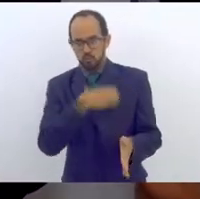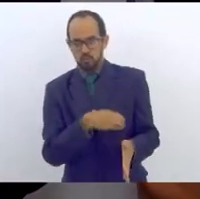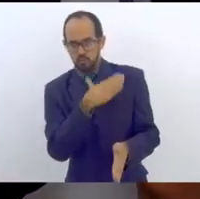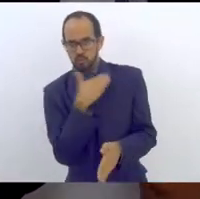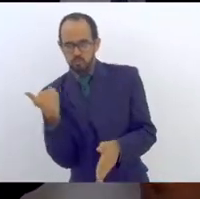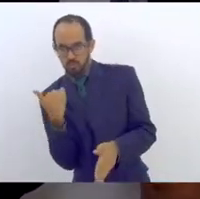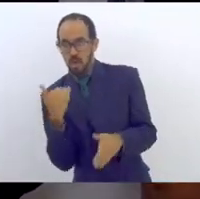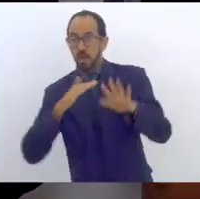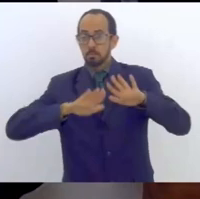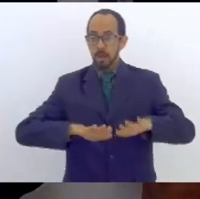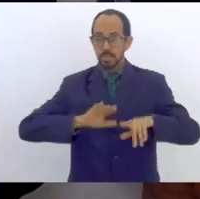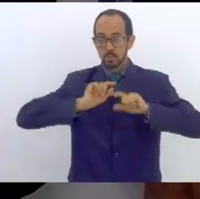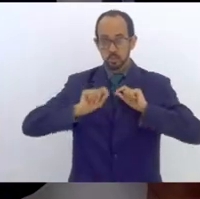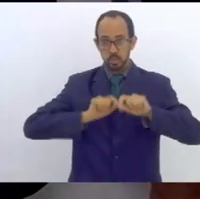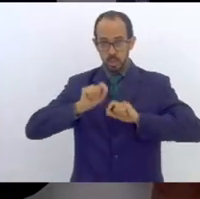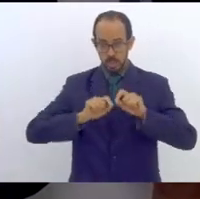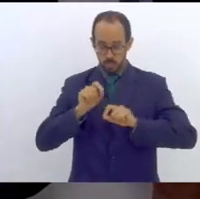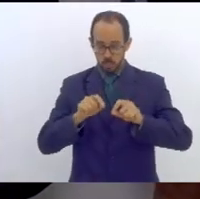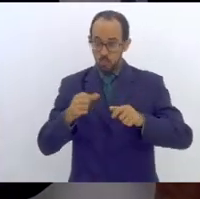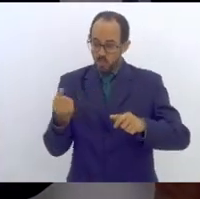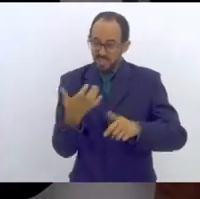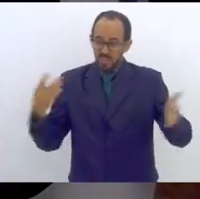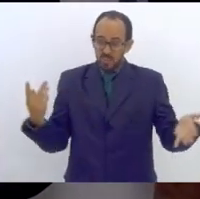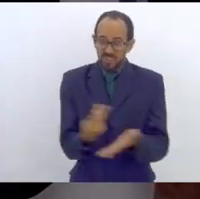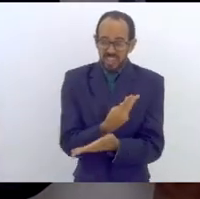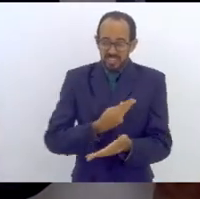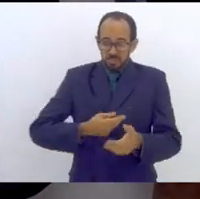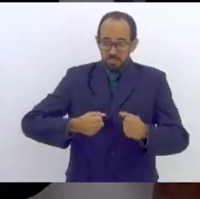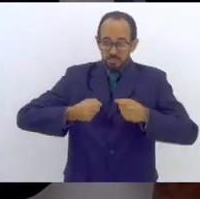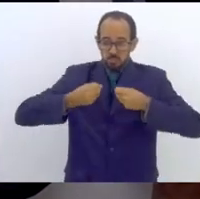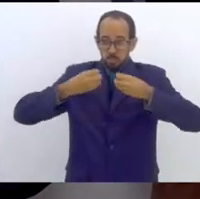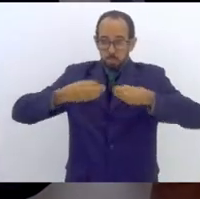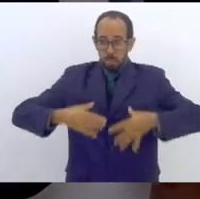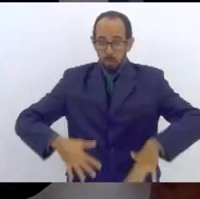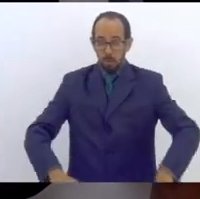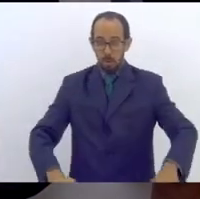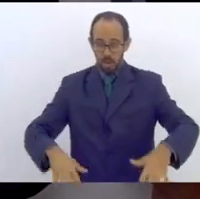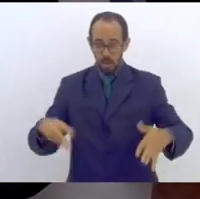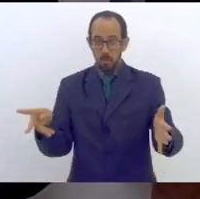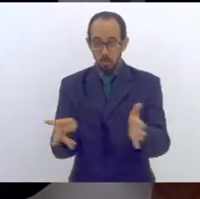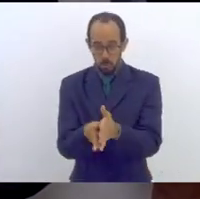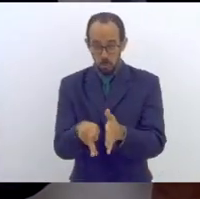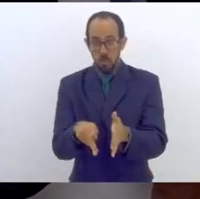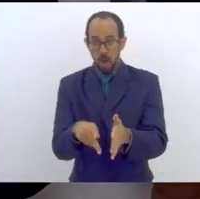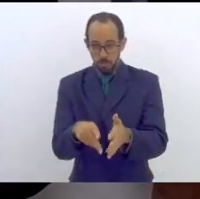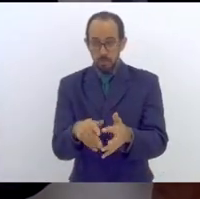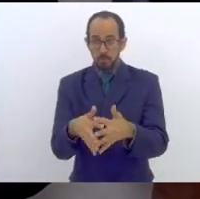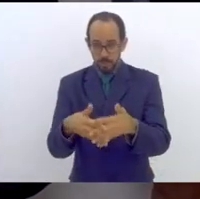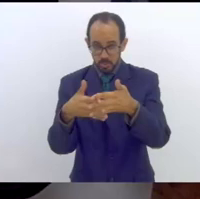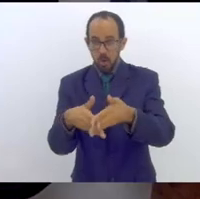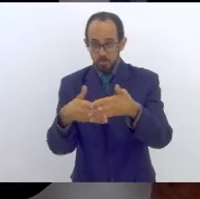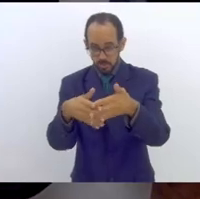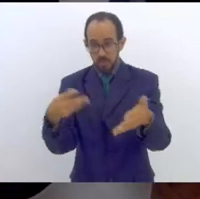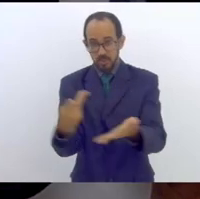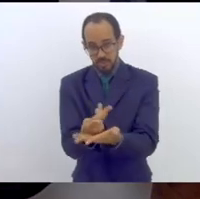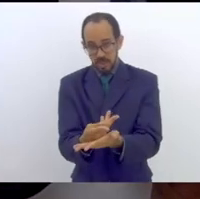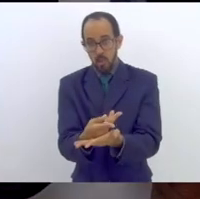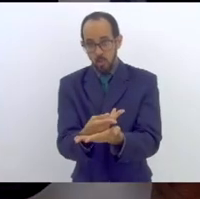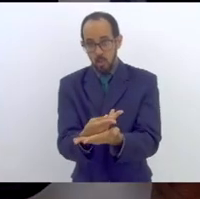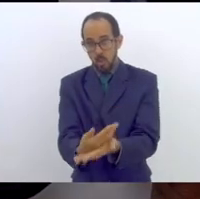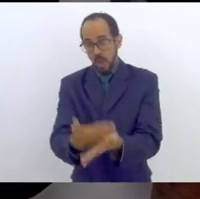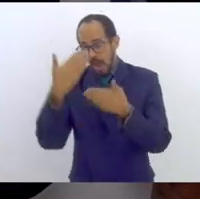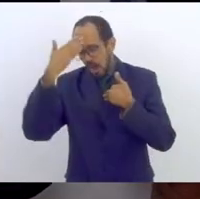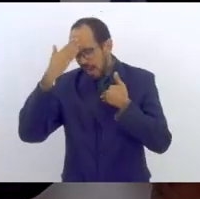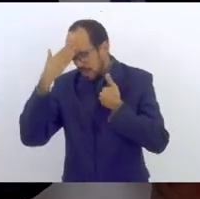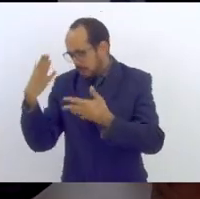tragédias de massa como aconteceu em Petrópolis eu quero deixar bem claro antes de tudo o meu enorme agradecimento ao deputado estadual